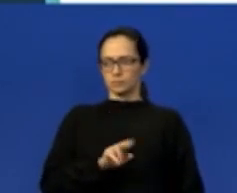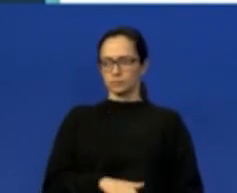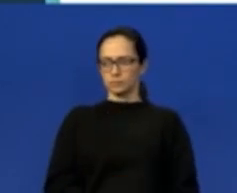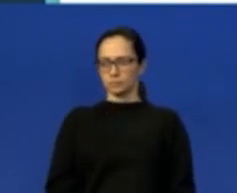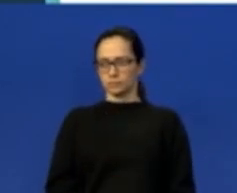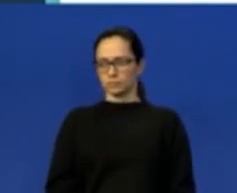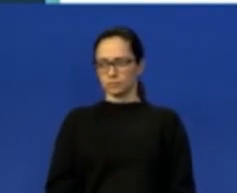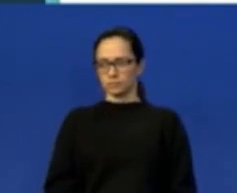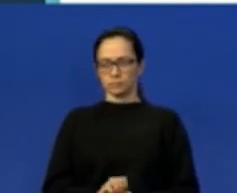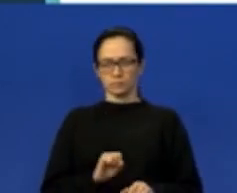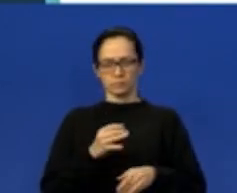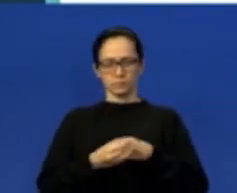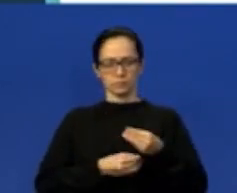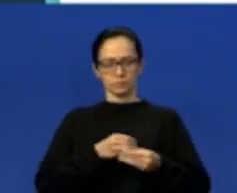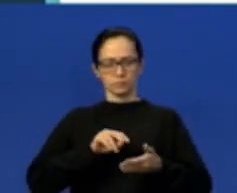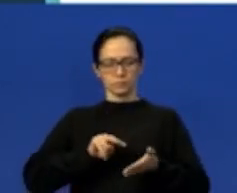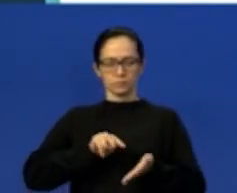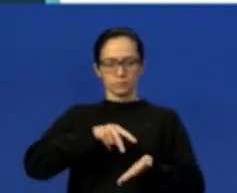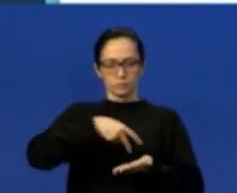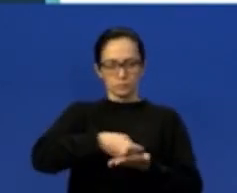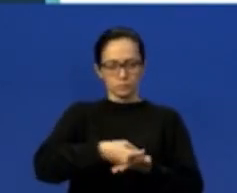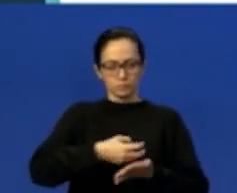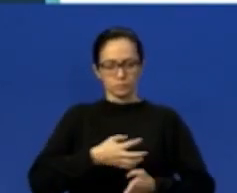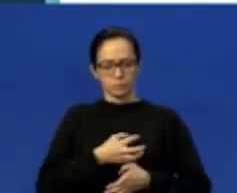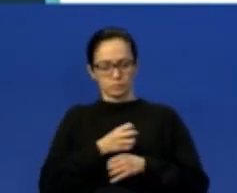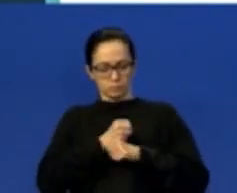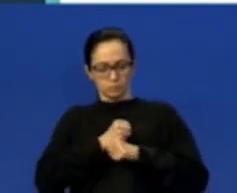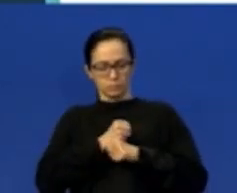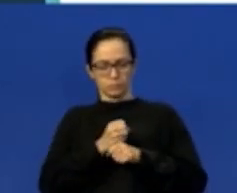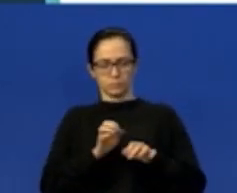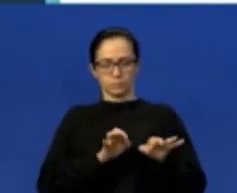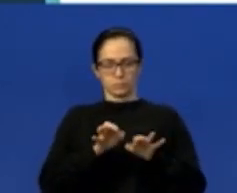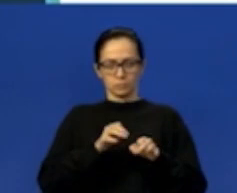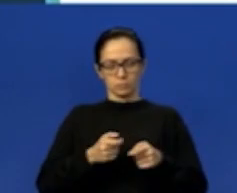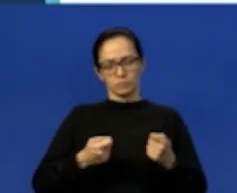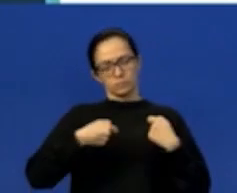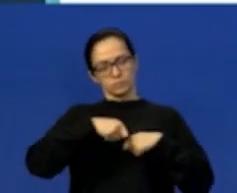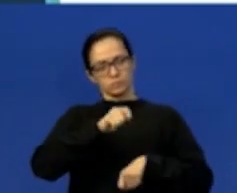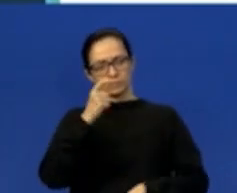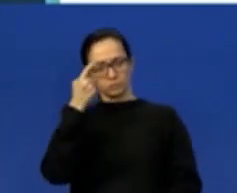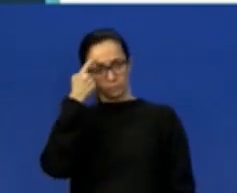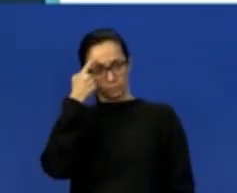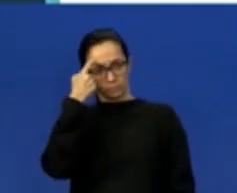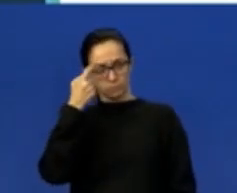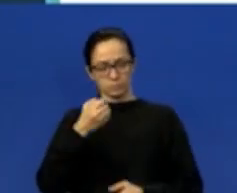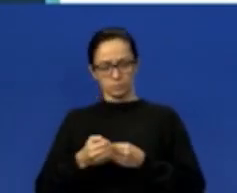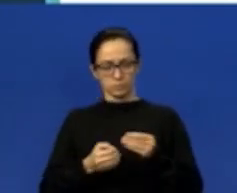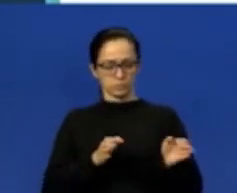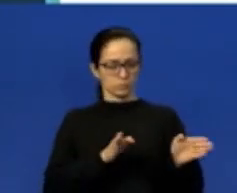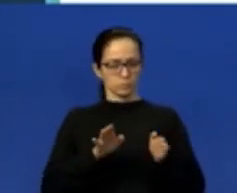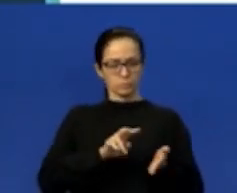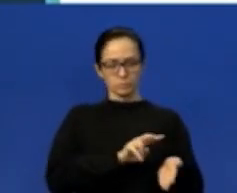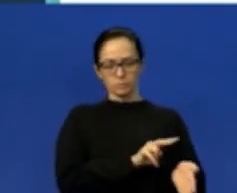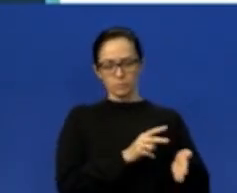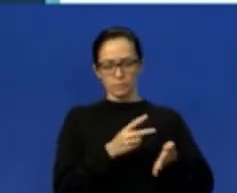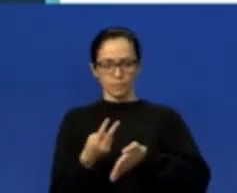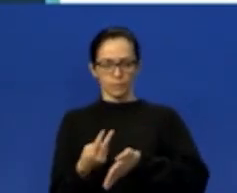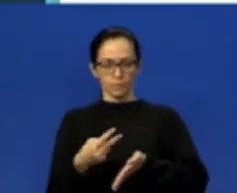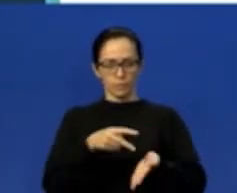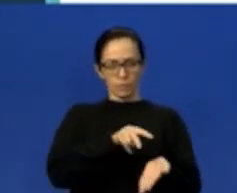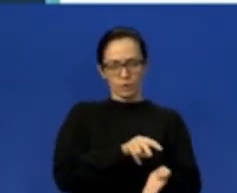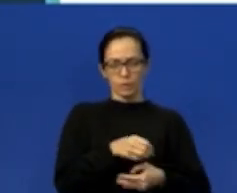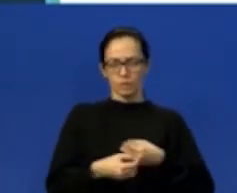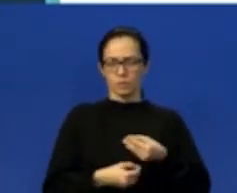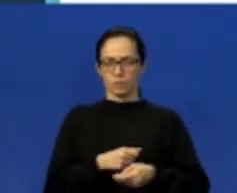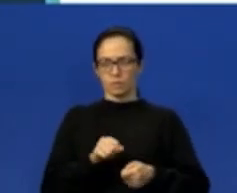né. Ao se jogar, né, ao controlar a queda, você precisa ter noção de onde vai a sua articulação e tudo mais,